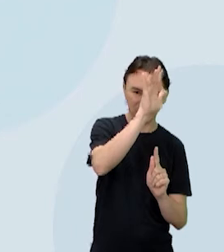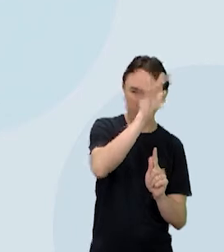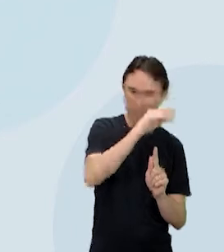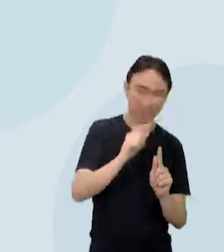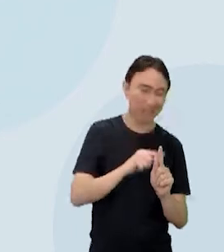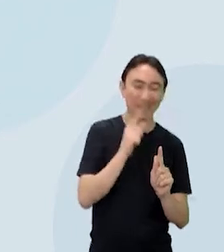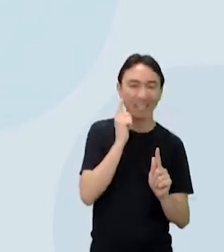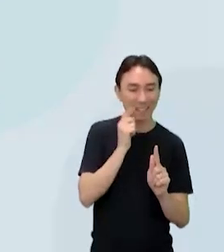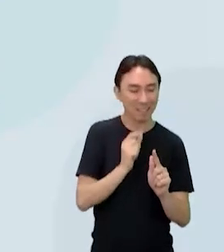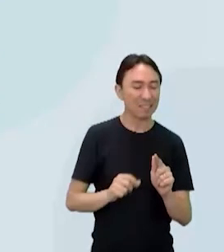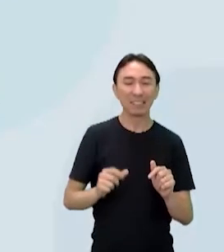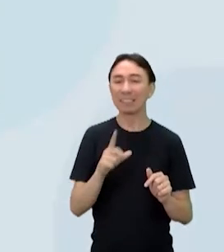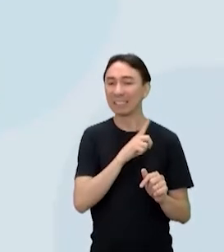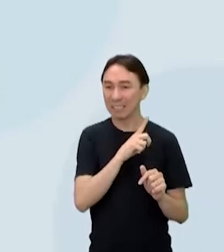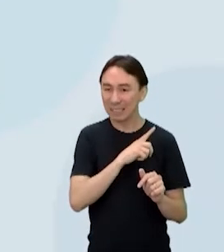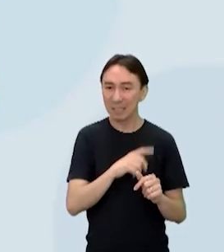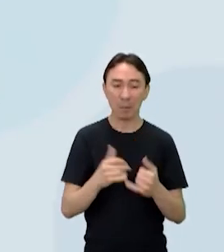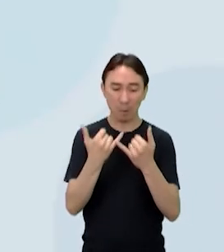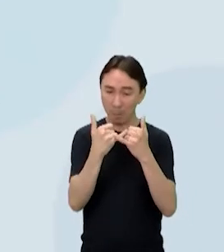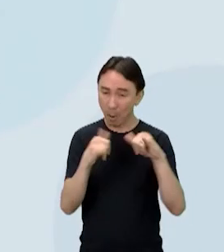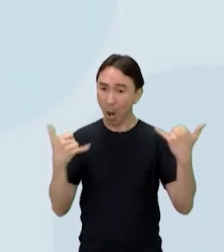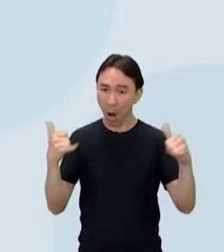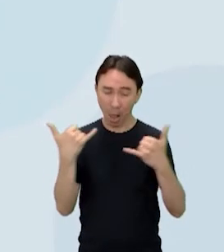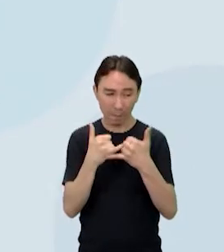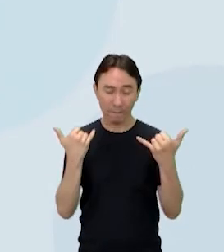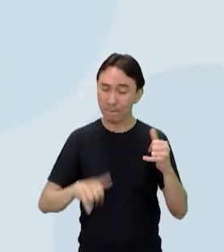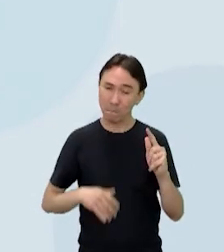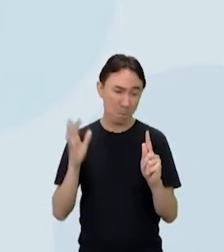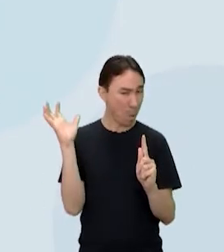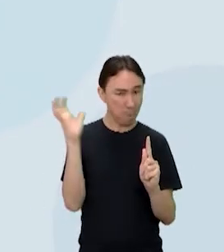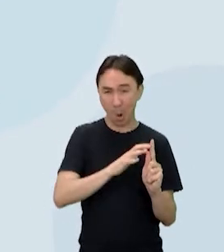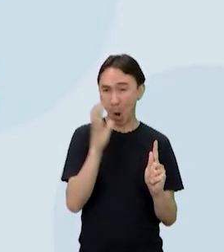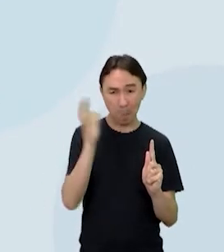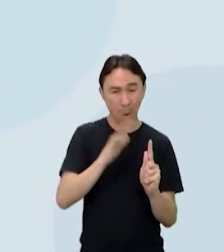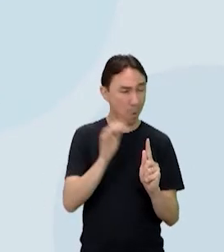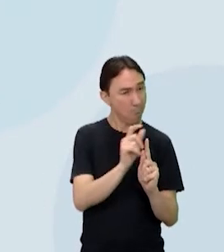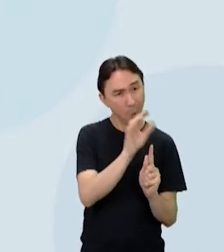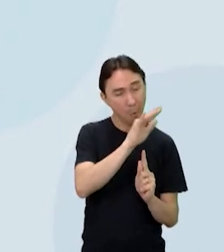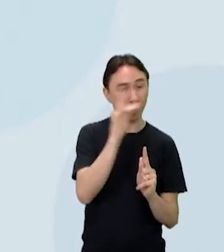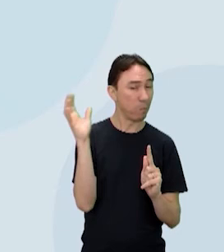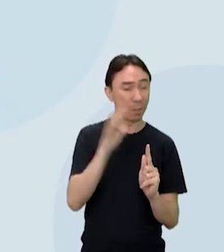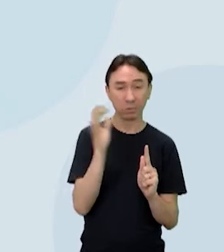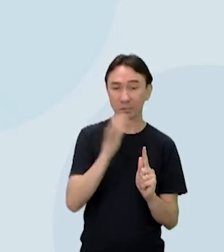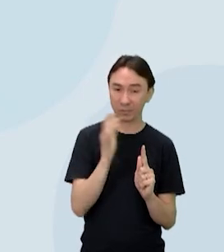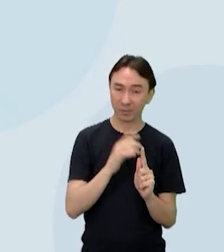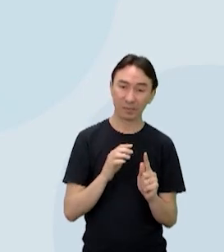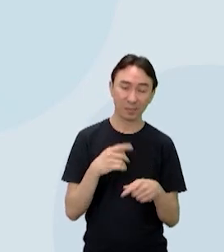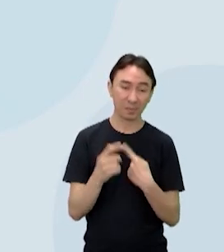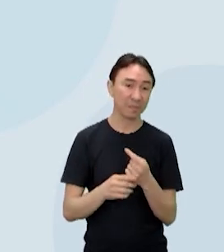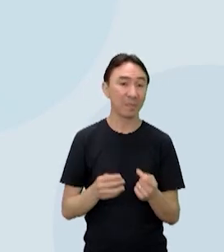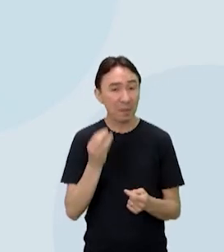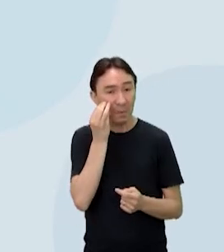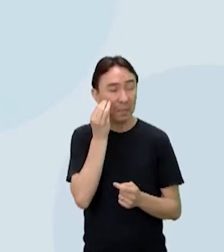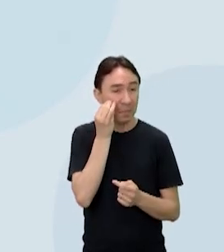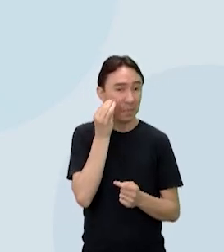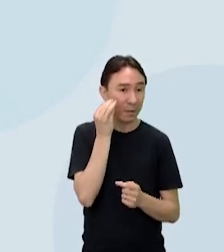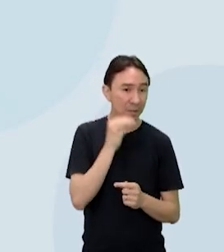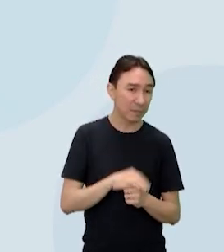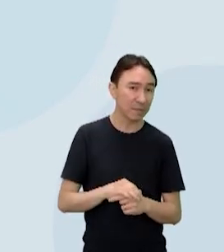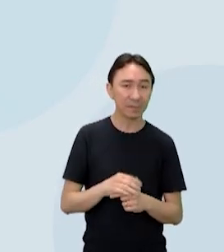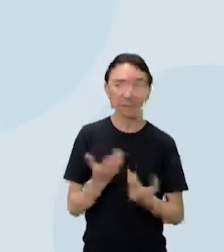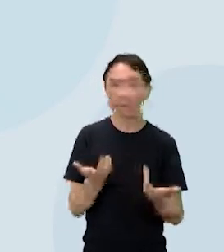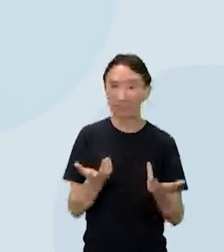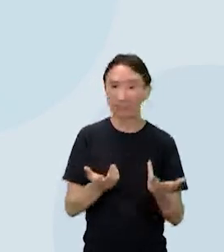com radiações altamente energéticas. E através desses experimentos eles conseguiriam então formar, né, eles